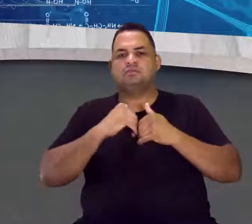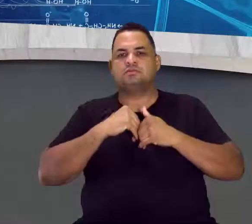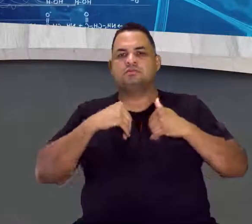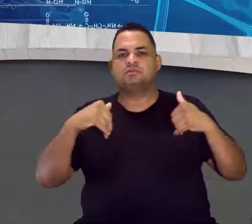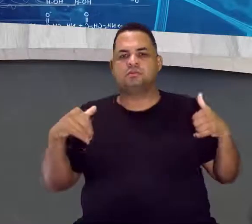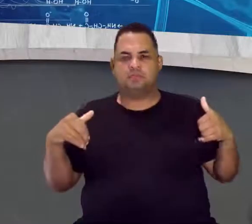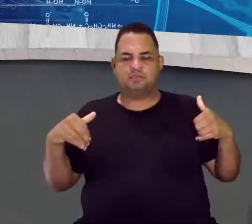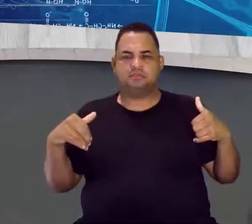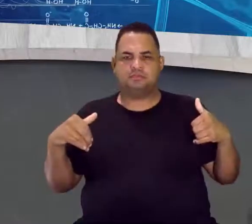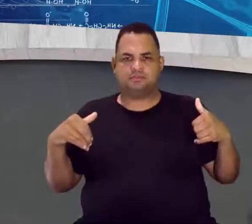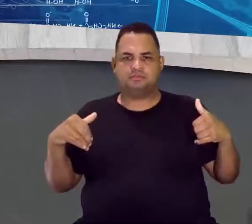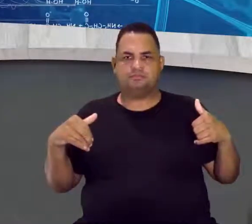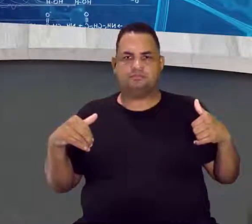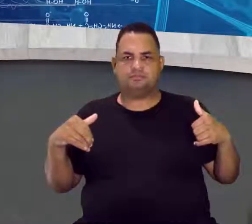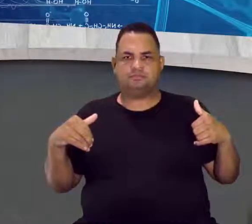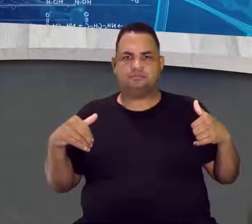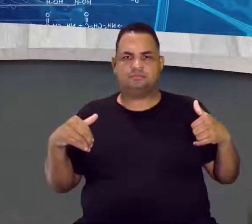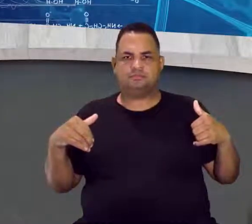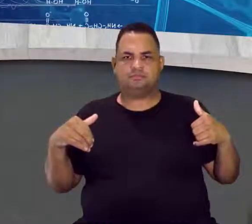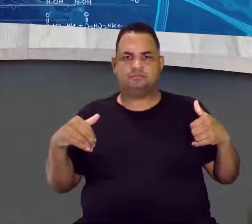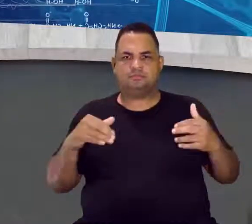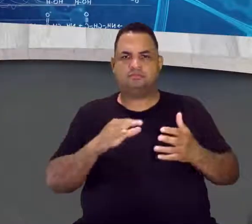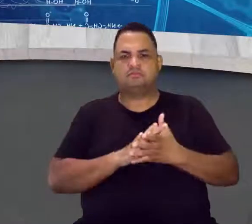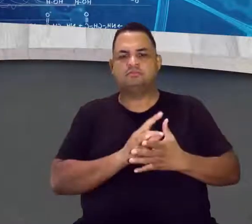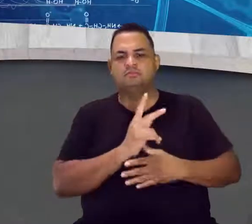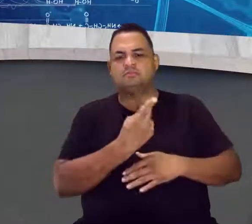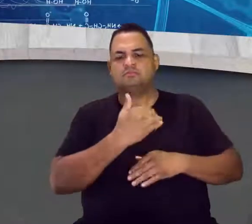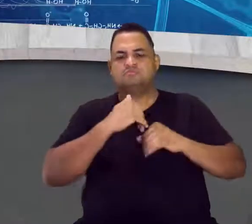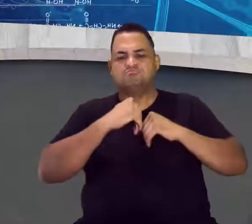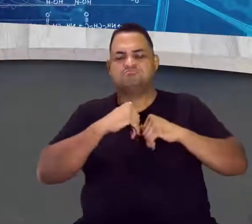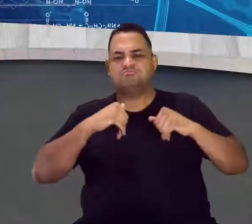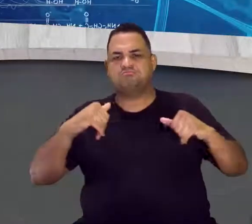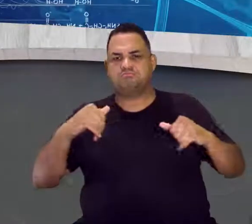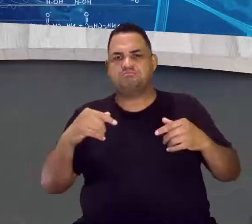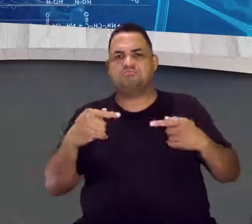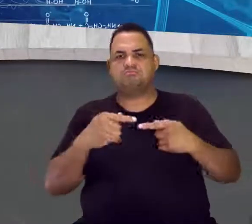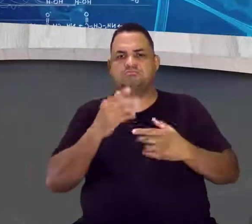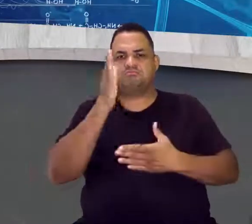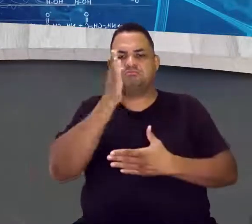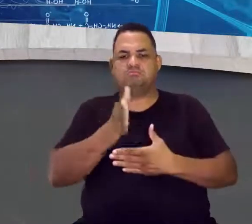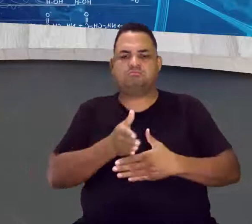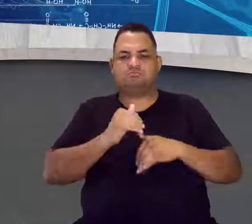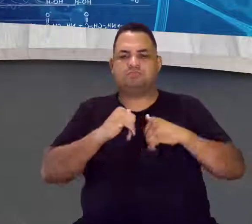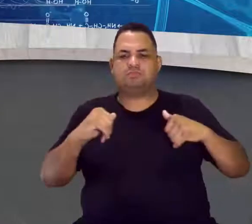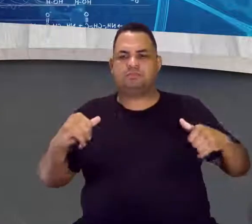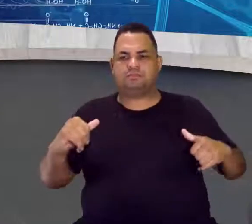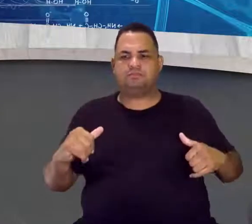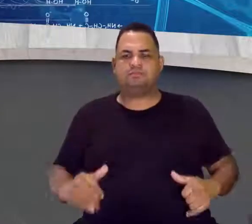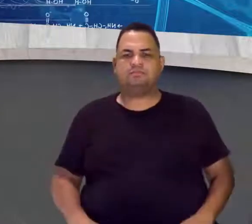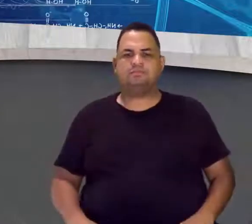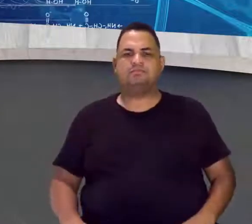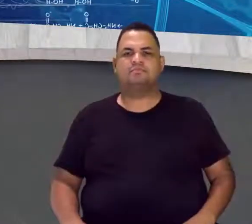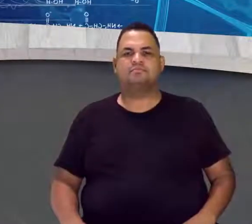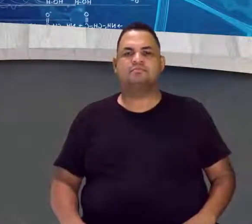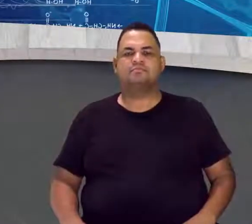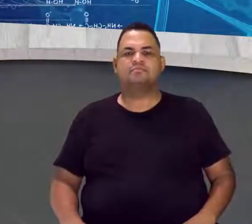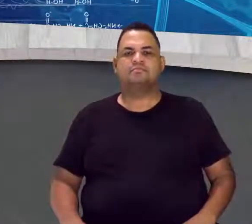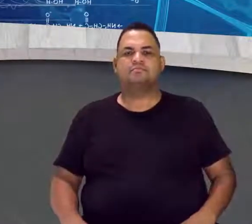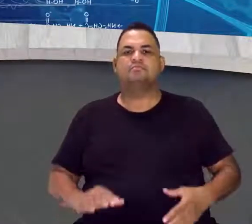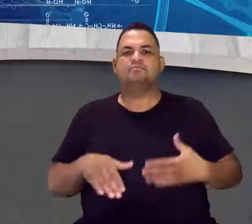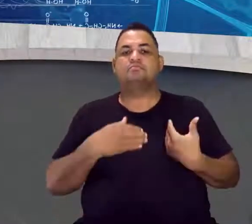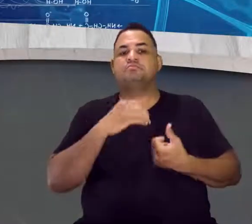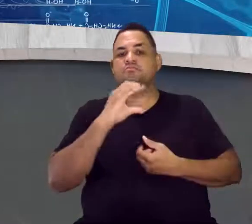divorciaram. Galerinha. O hidrogênio e o cloro tiveram a sua ligação rompida. Aonde